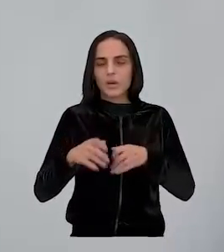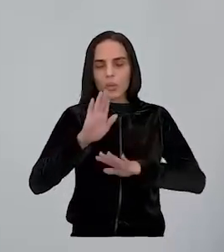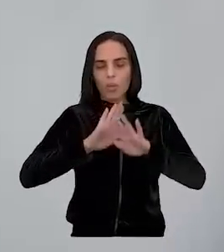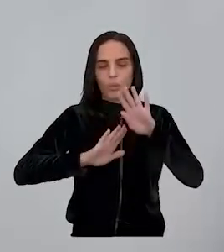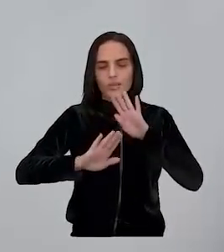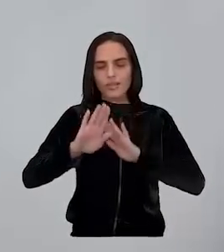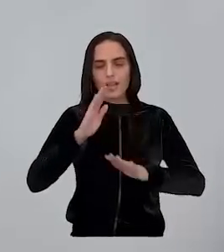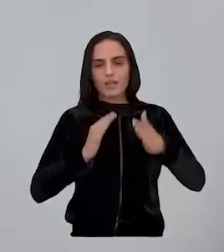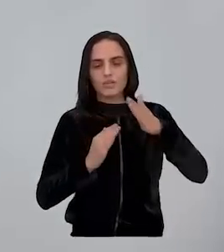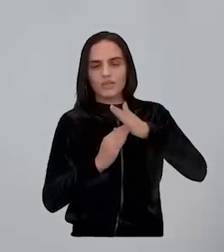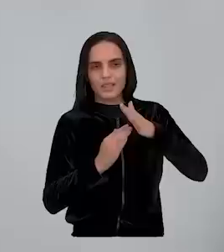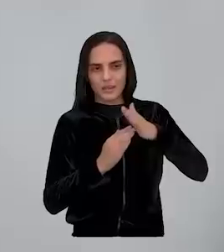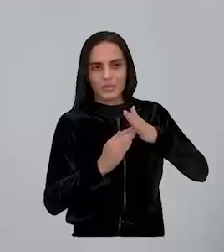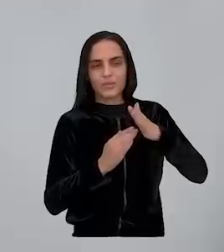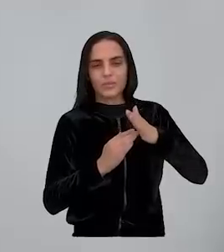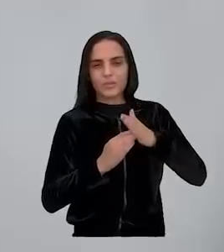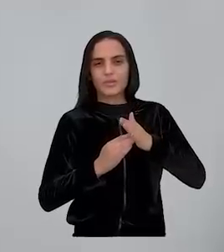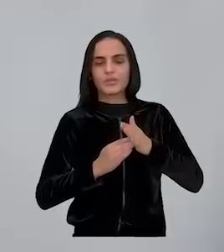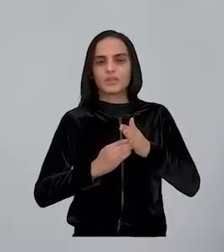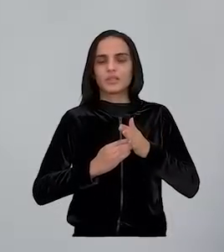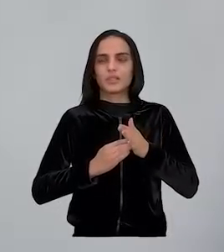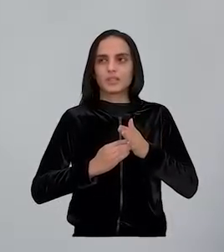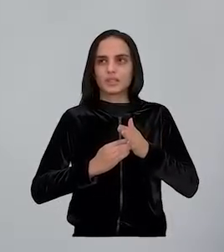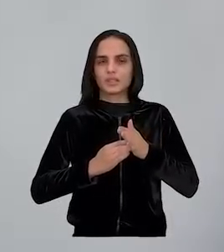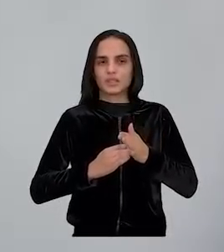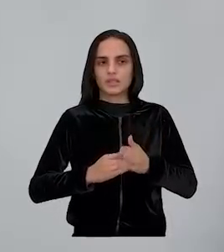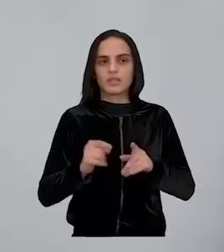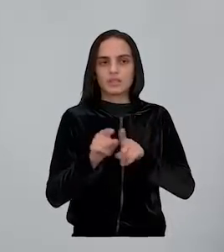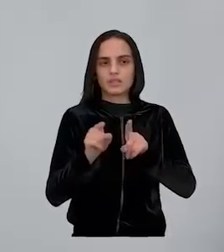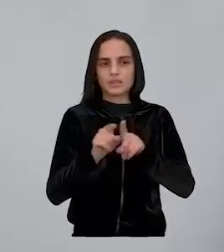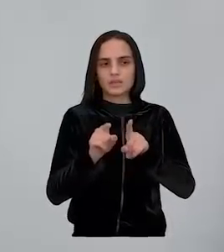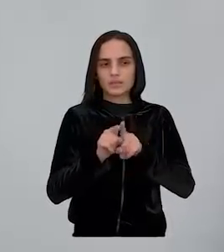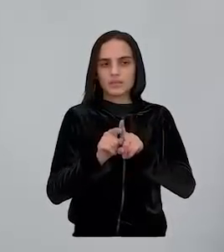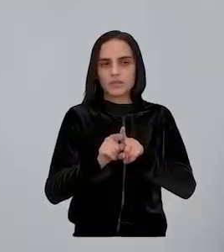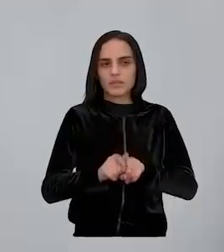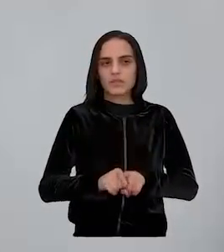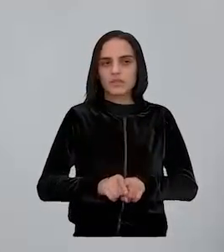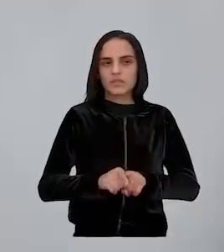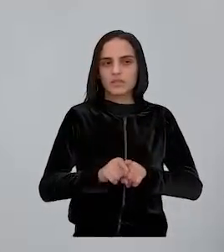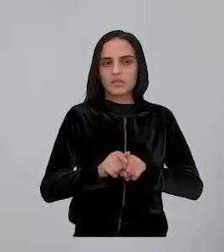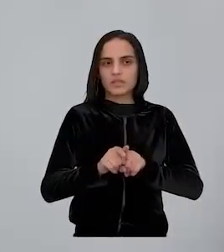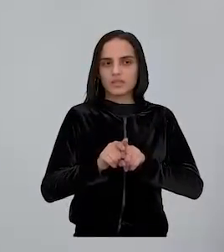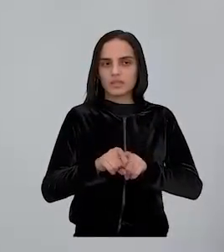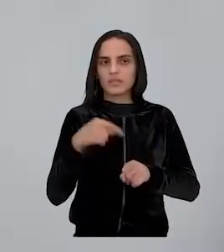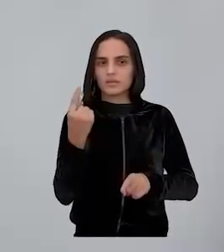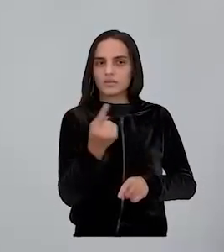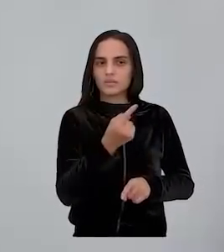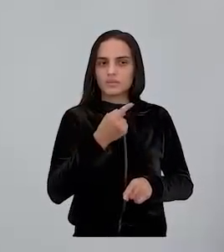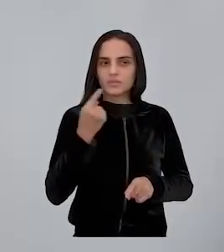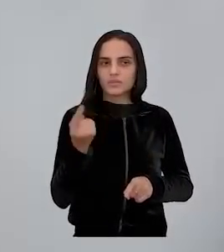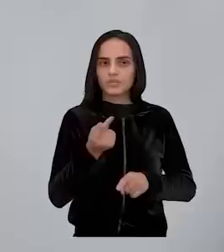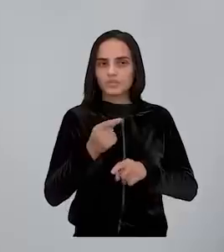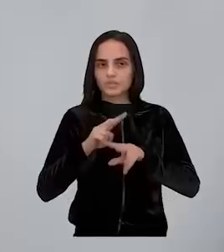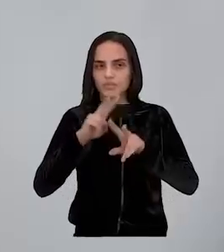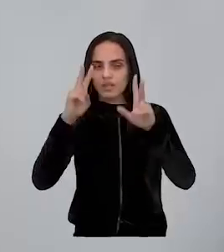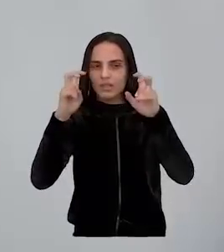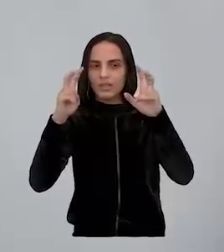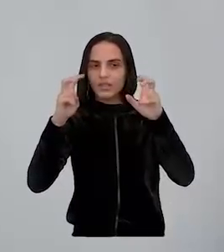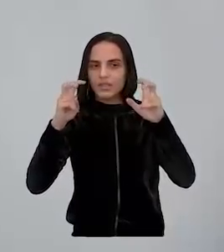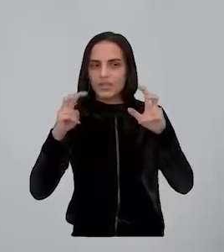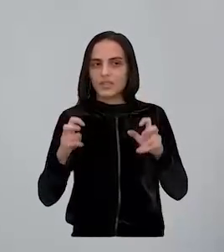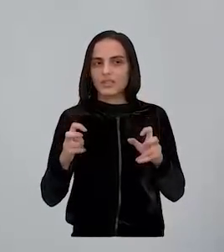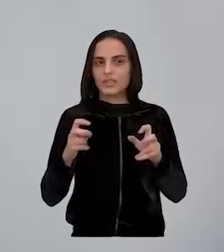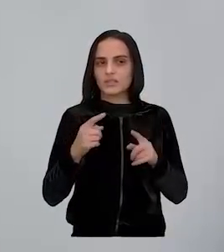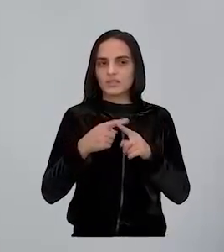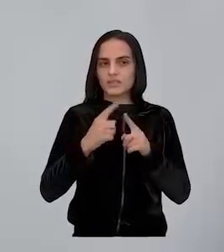Sim. Conscientização é essencial. E que é a nossa função aqui, né, Elaine? Sim. Enquanto educadoras,